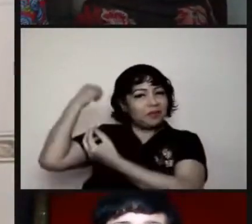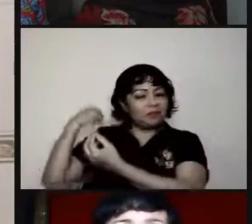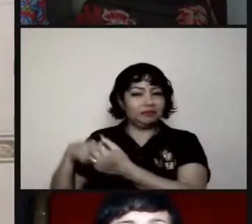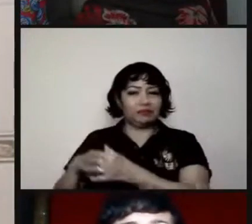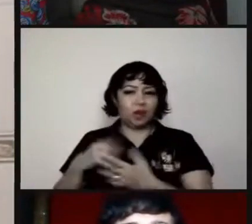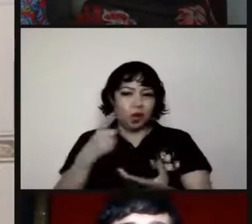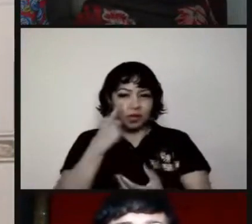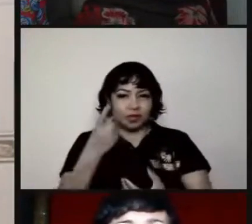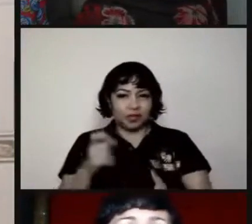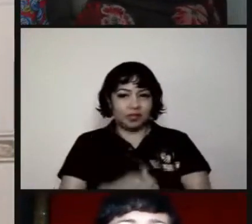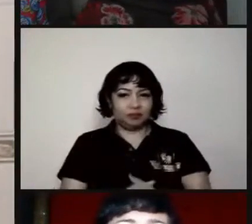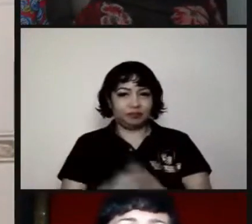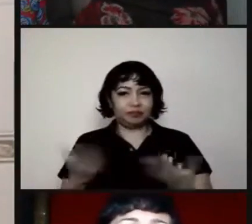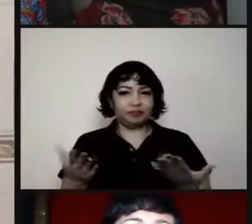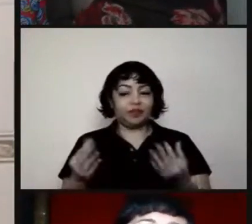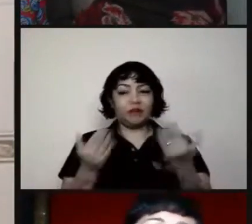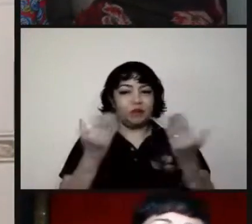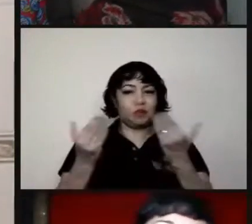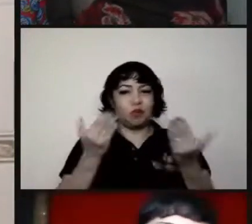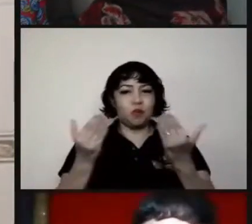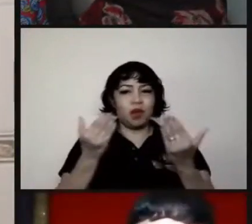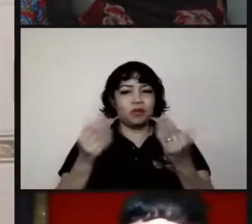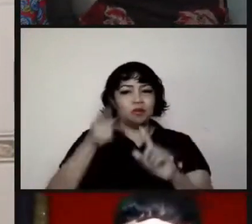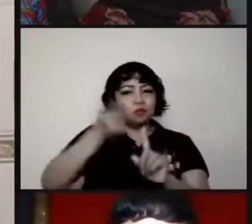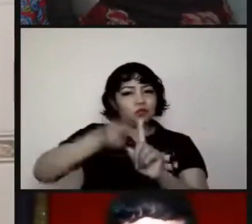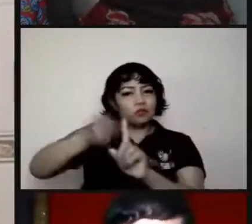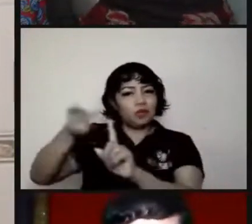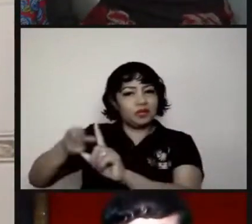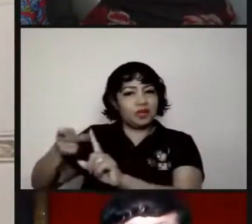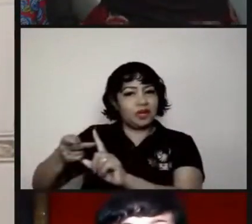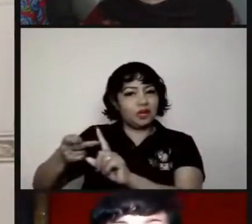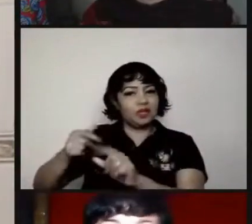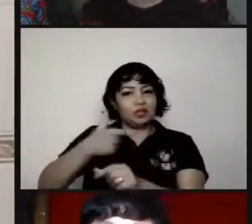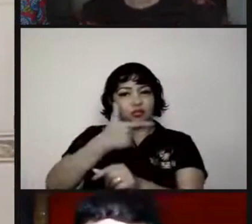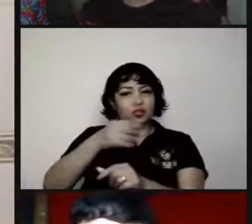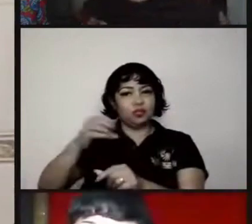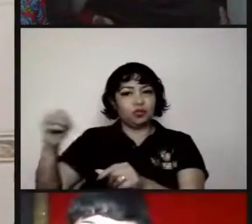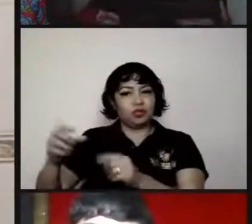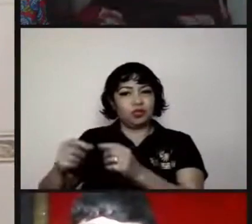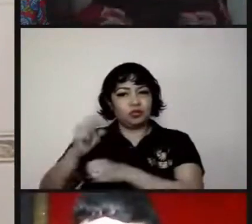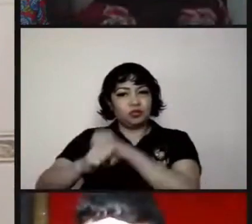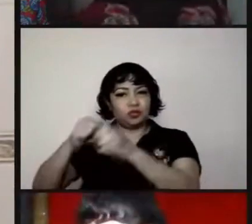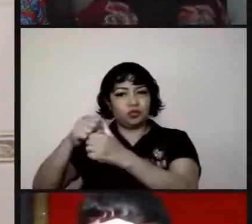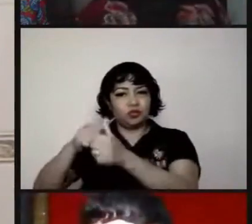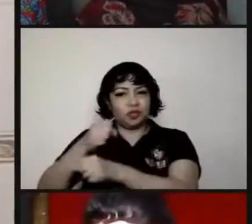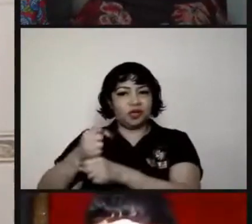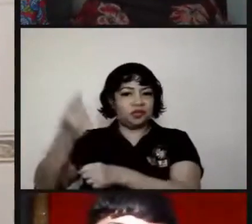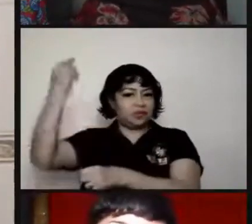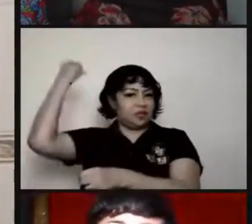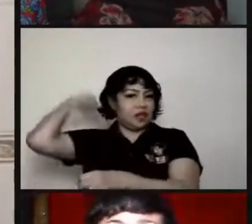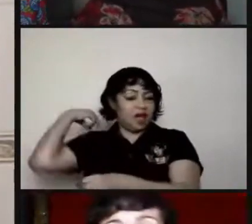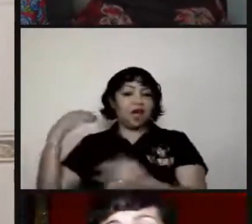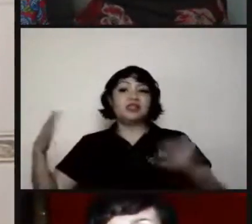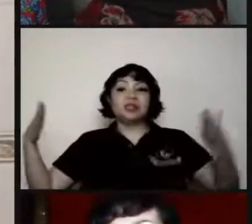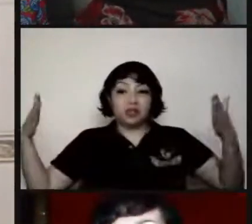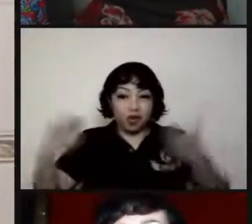que interessante, né? Você fazer uma comparação com esses personagens de 200 anos atrás, com personagens atuais, por exemplo, né?